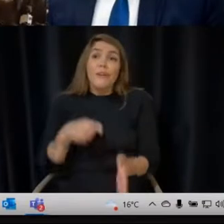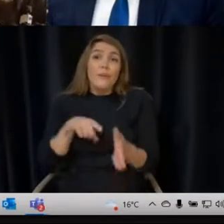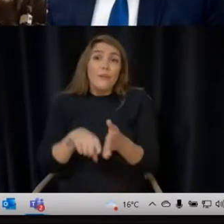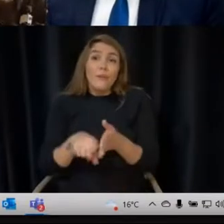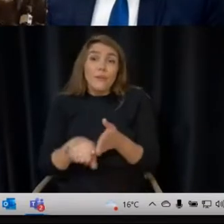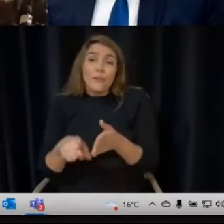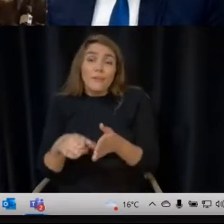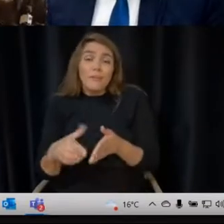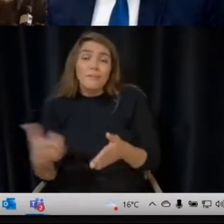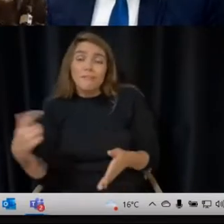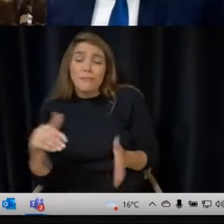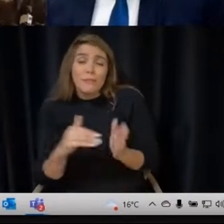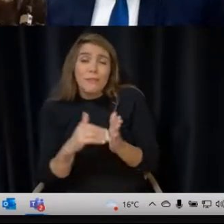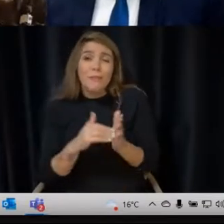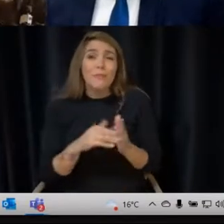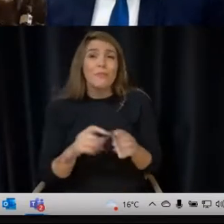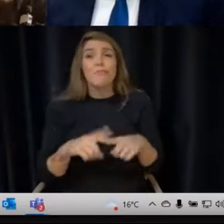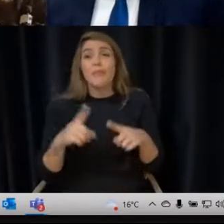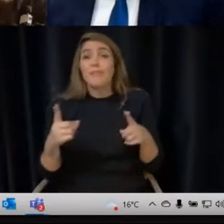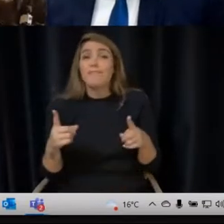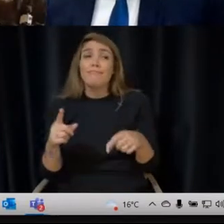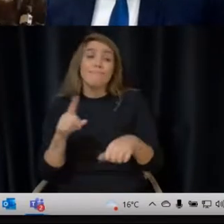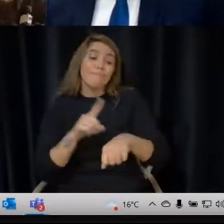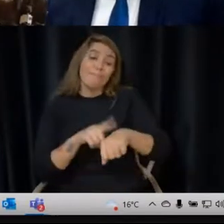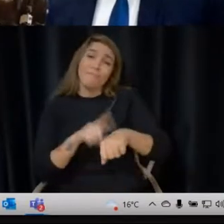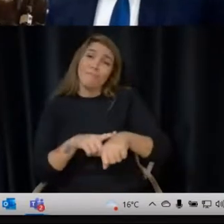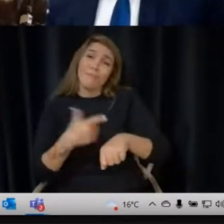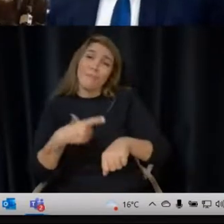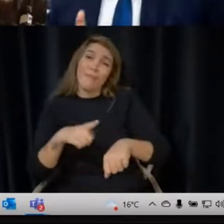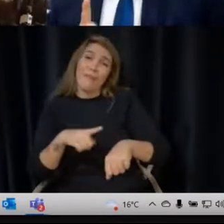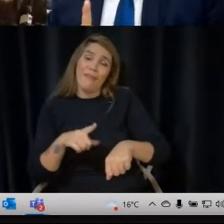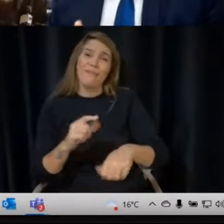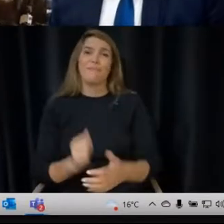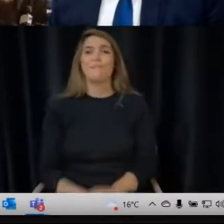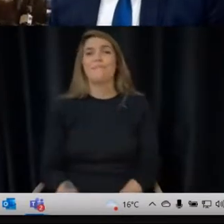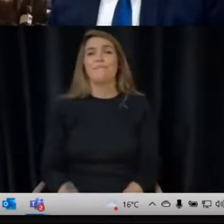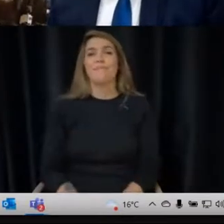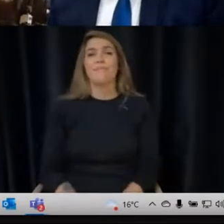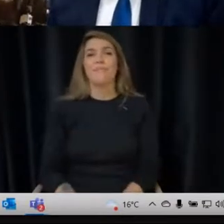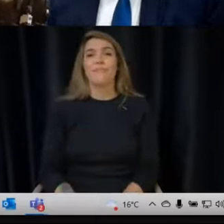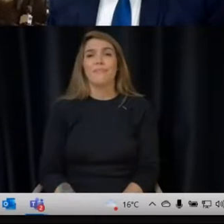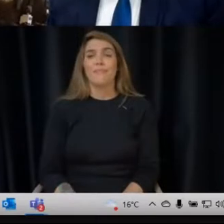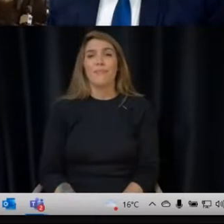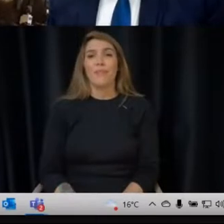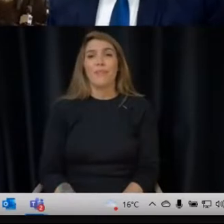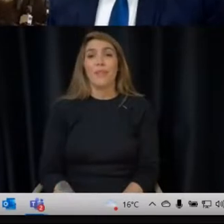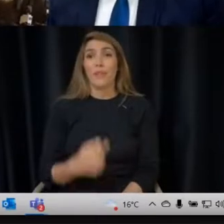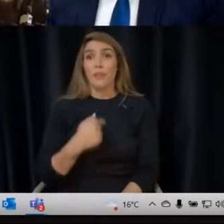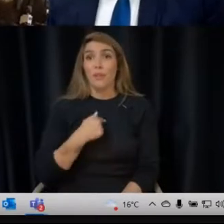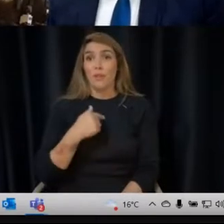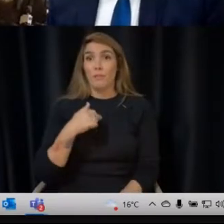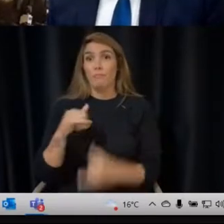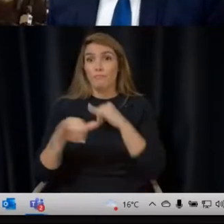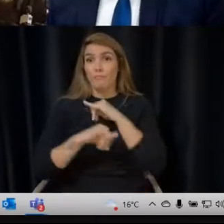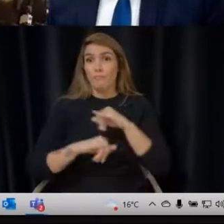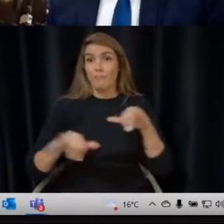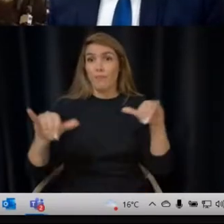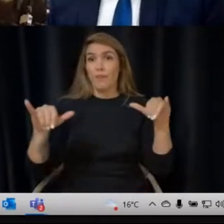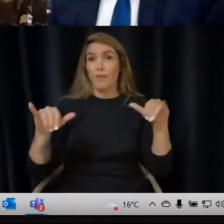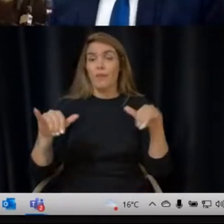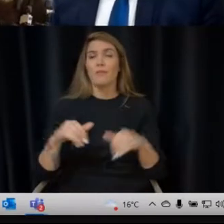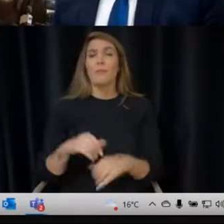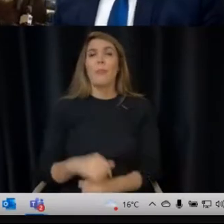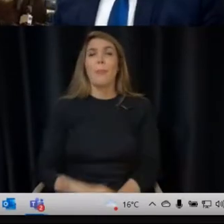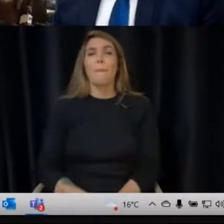aqui, mas a gente precisa encerrar. E eu vou encerrar aqui com a mensagem da Carolina Meira Cavalcante. Vanessa,